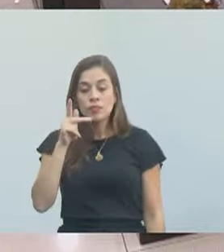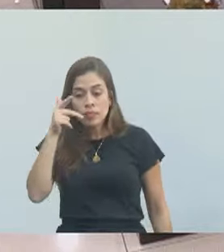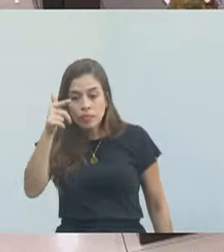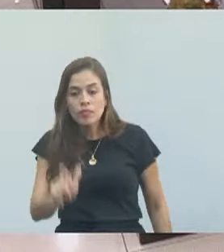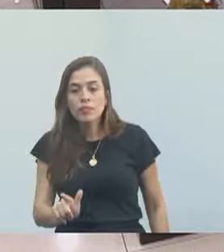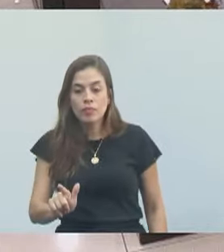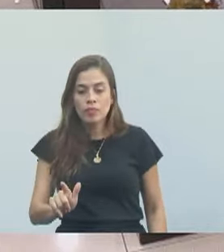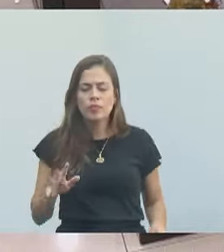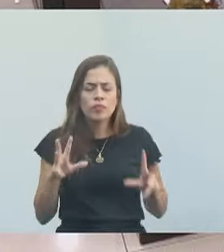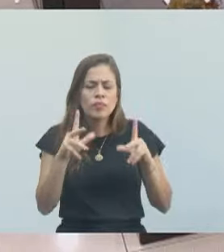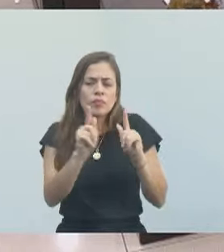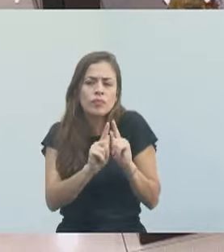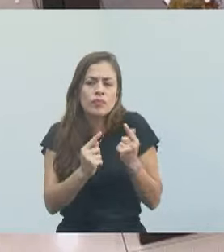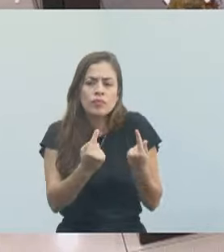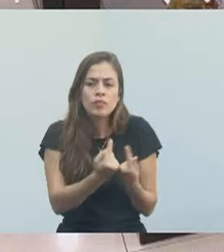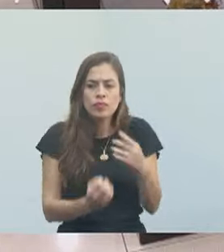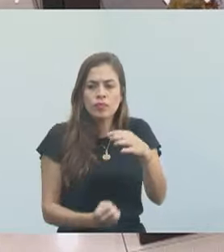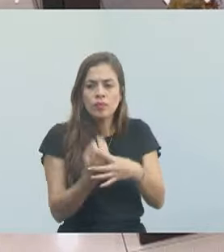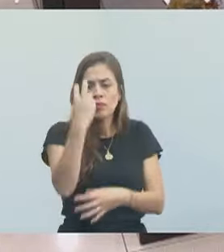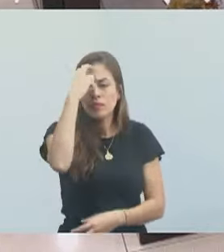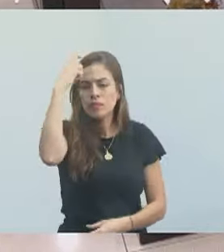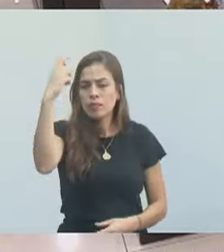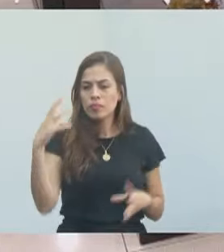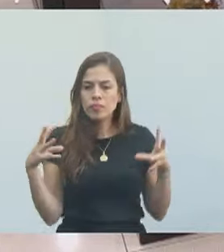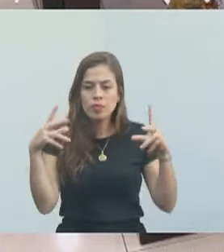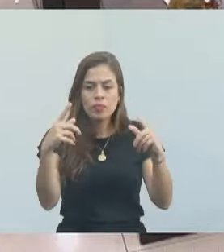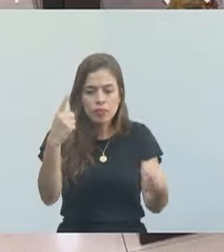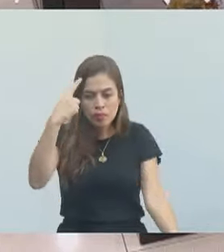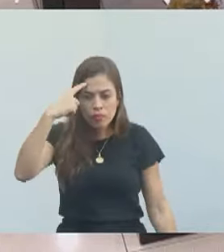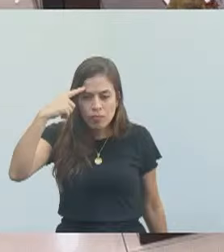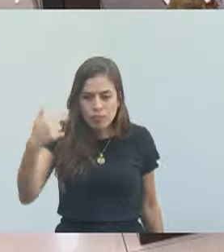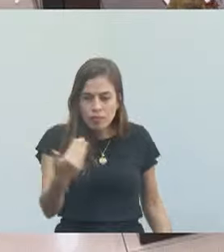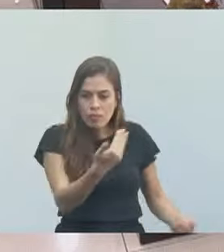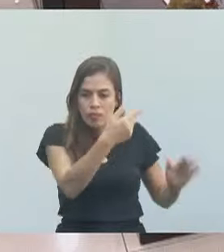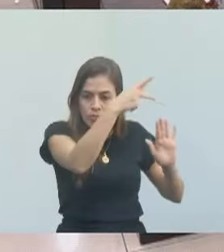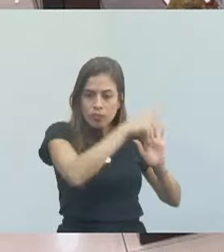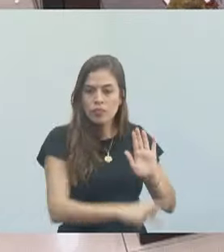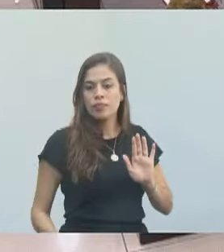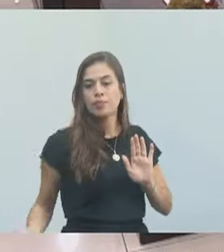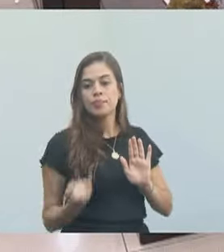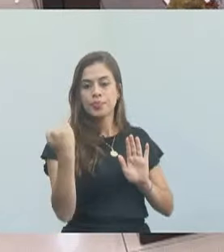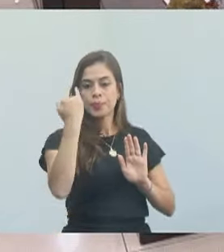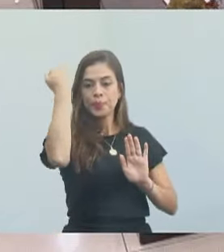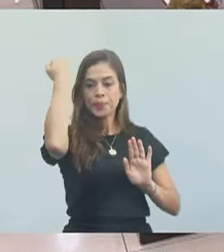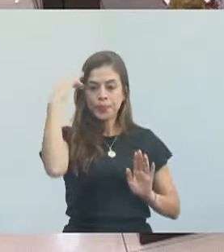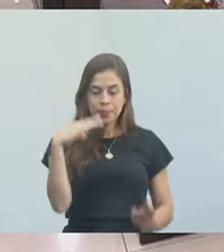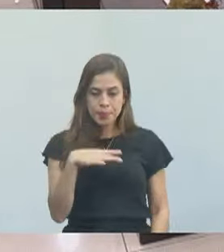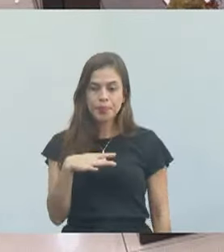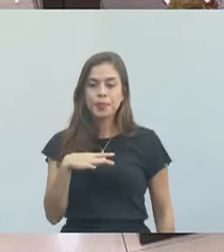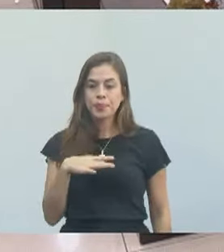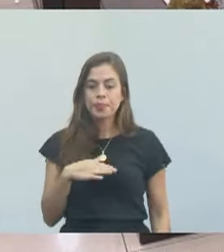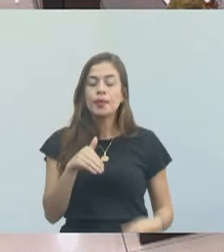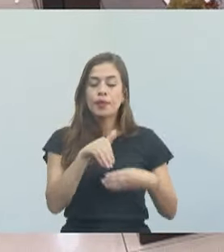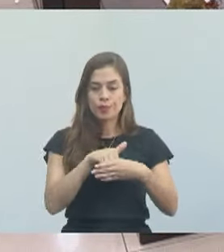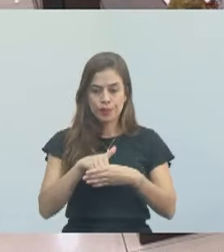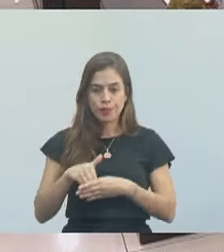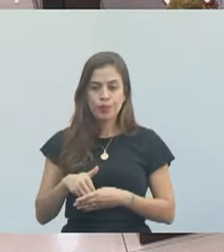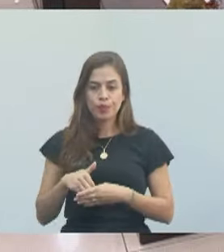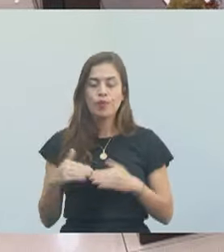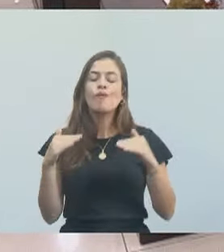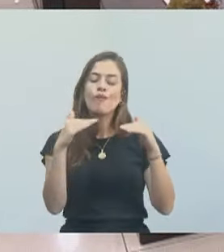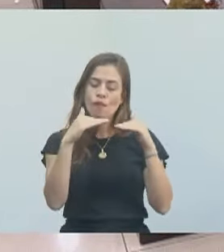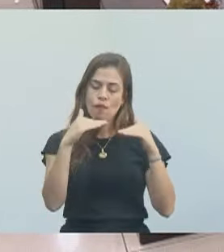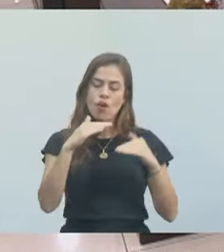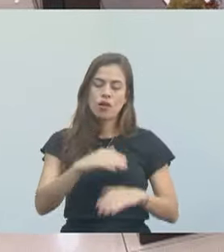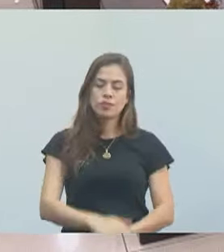toda a equipe da Fundação Cultural, todas as pessoas pensantes nesse projeto tão importante para o nosso município, o meu voto é